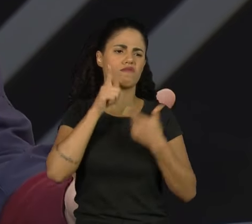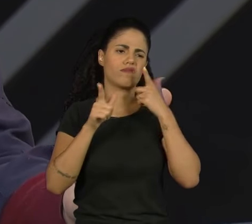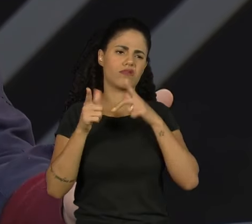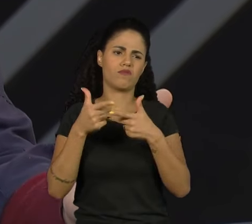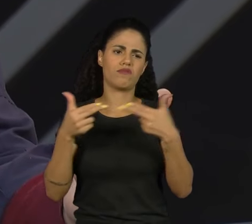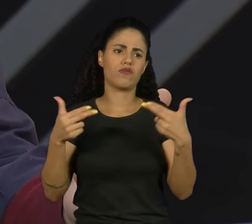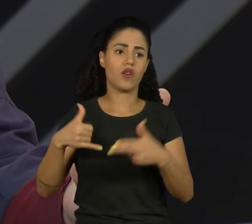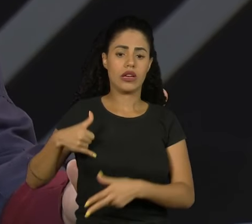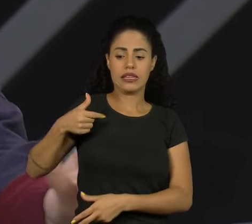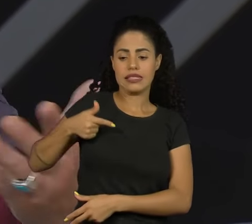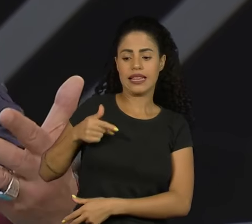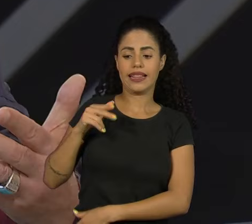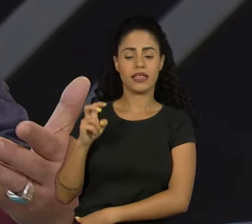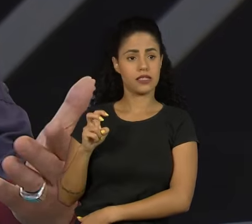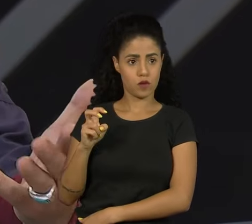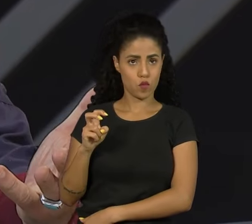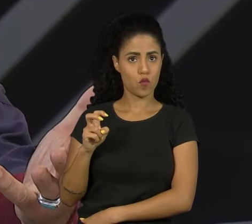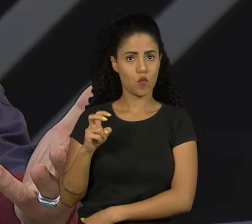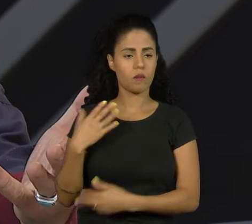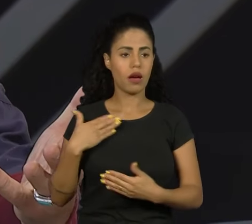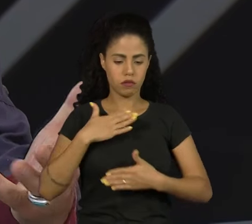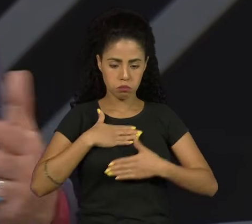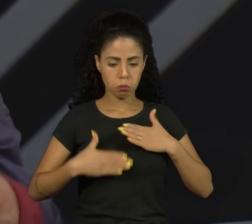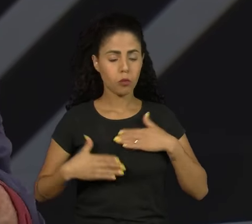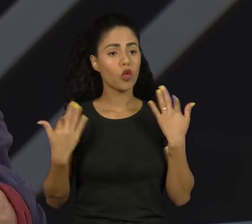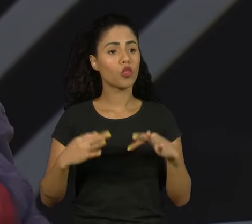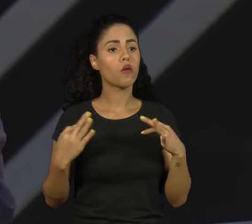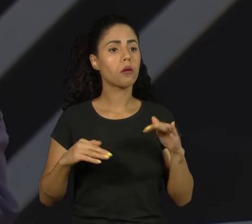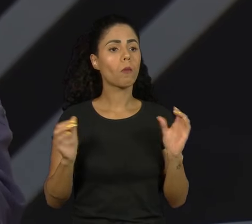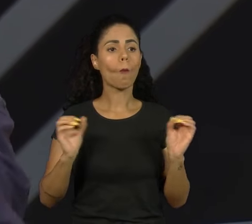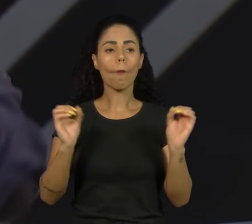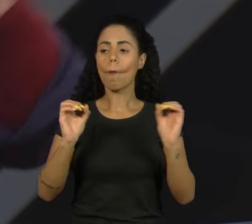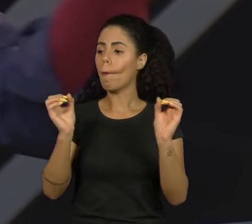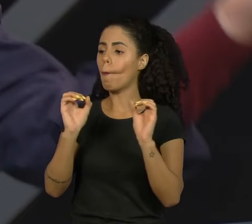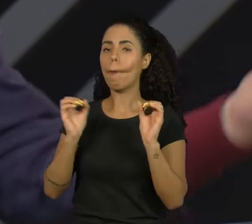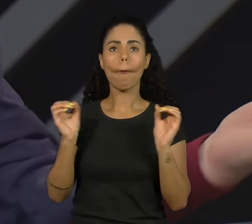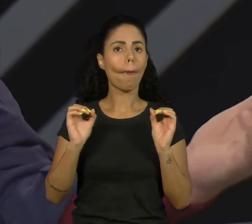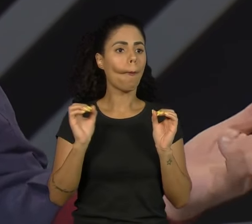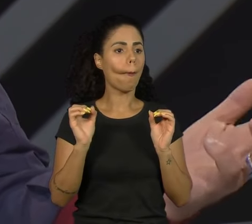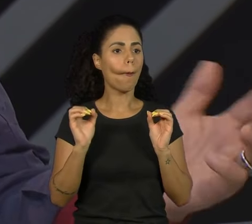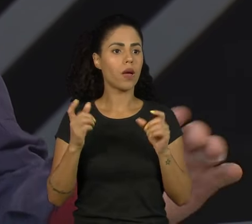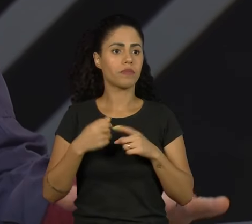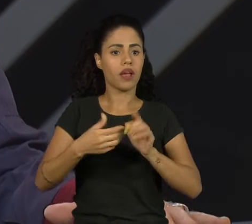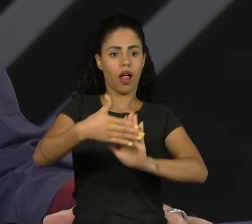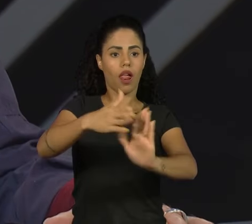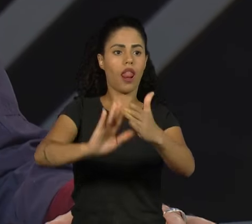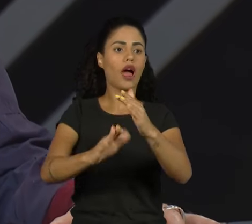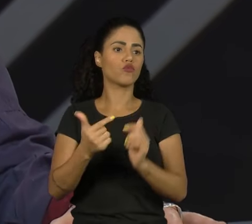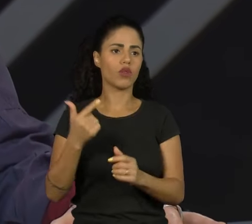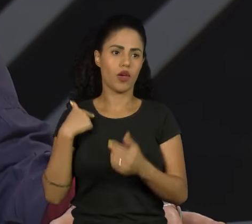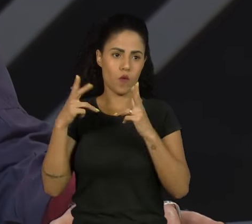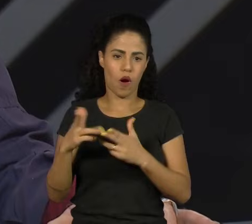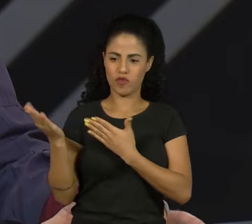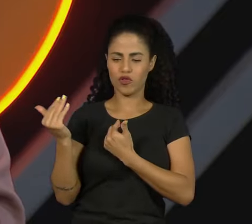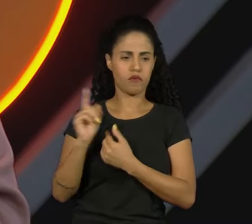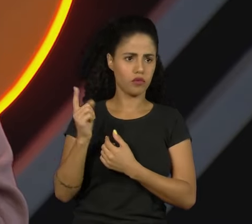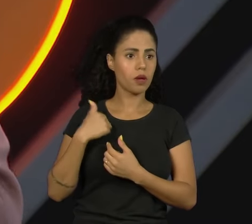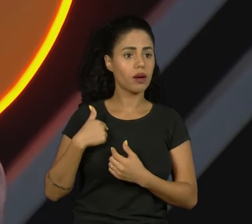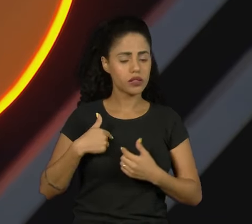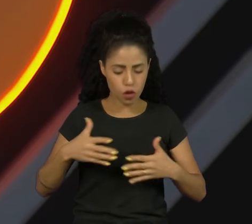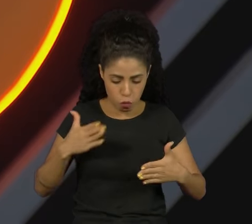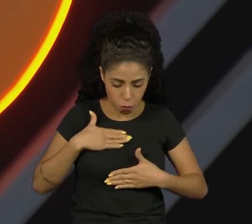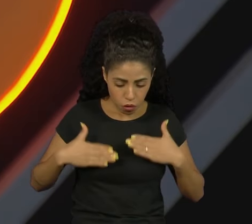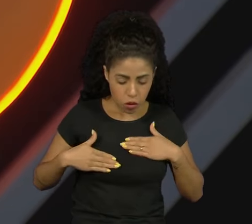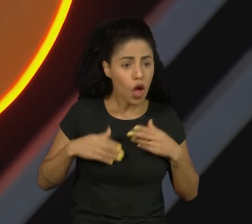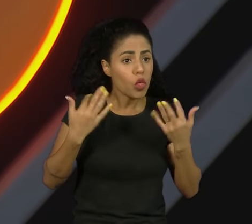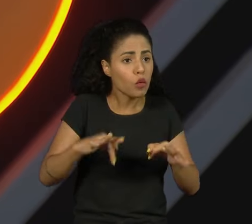estou com 75 anos e não tenho dor, eu não tenho a elasticidade de um jovem, mas tem